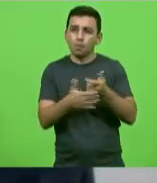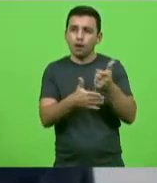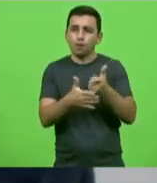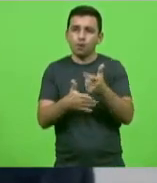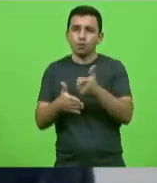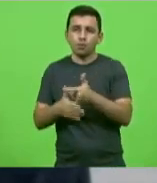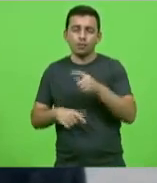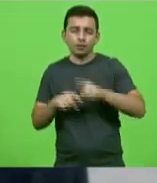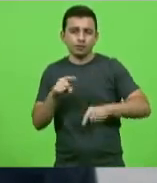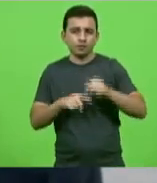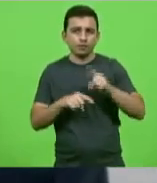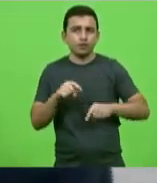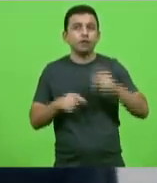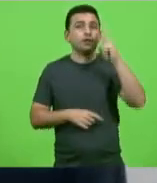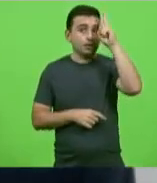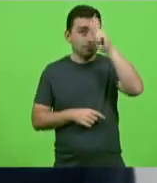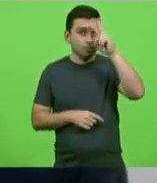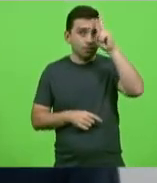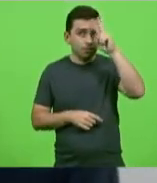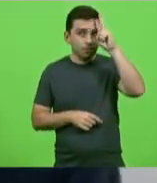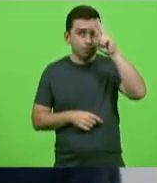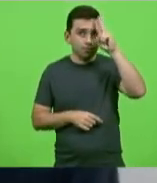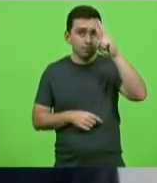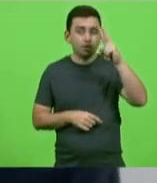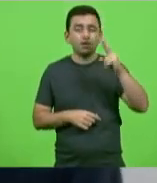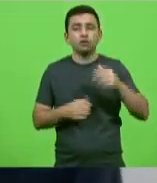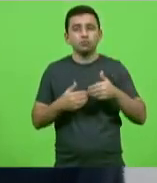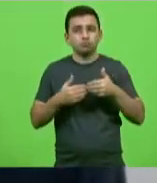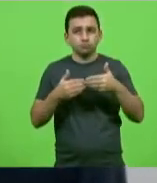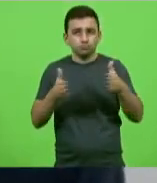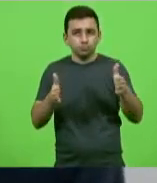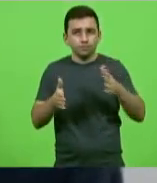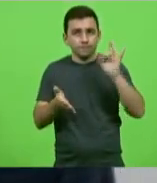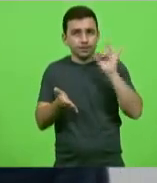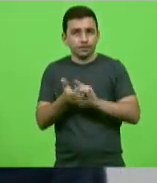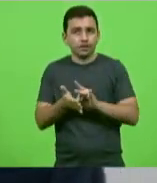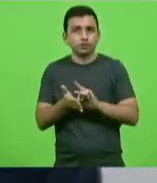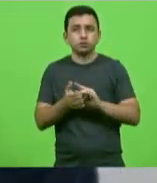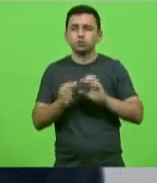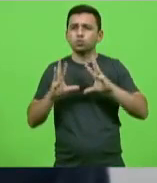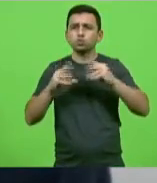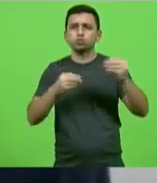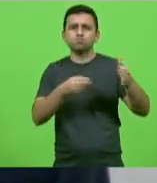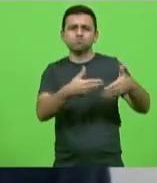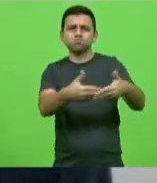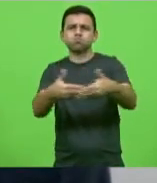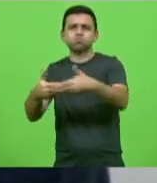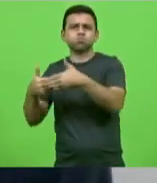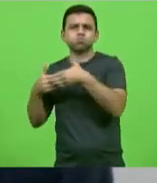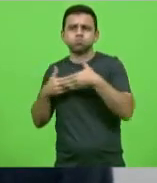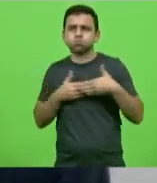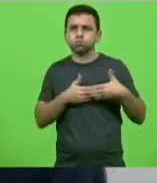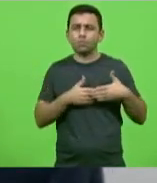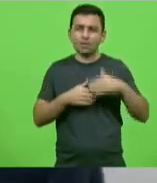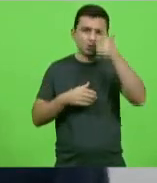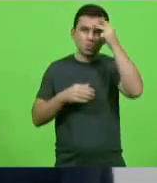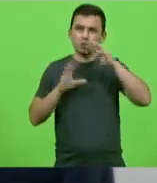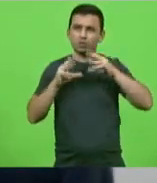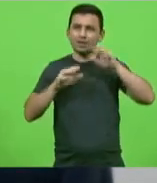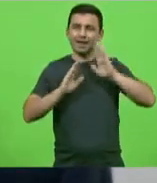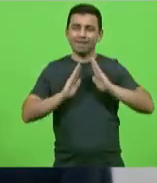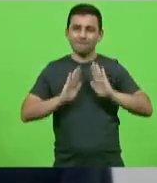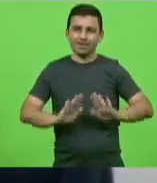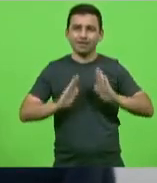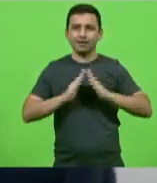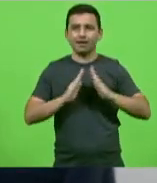insumos e equipamentos. Lembremos, senhores, as portas físicas do Estado estavam fechadas, as pessoas estavam em casa.